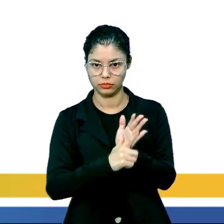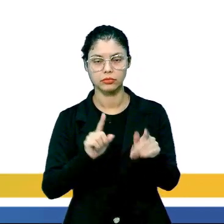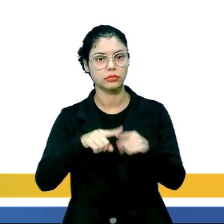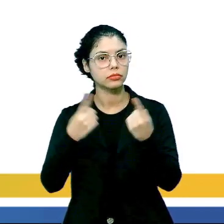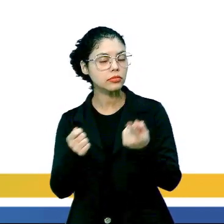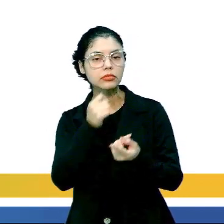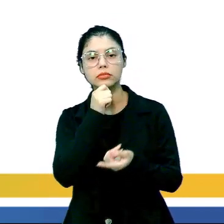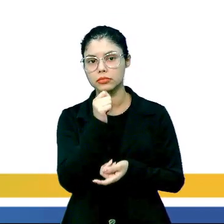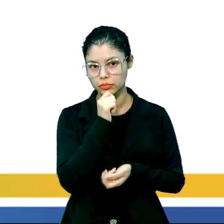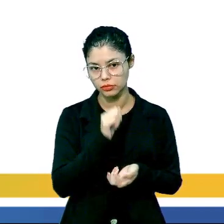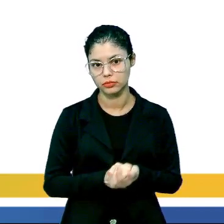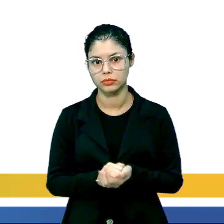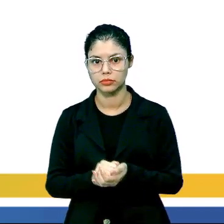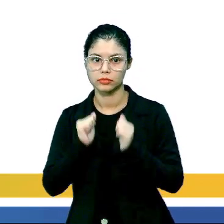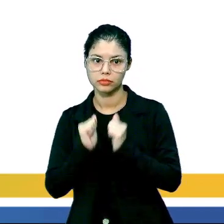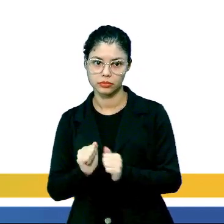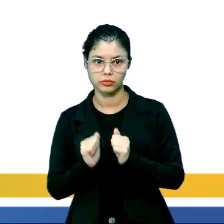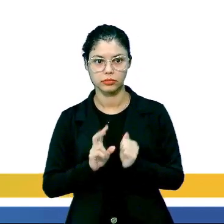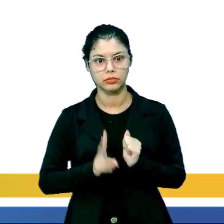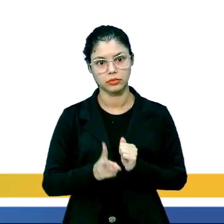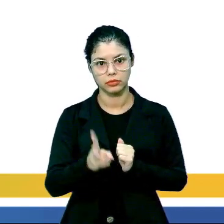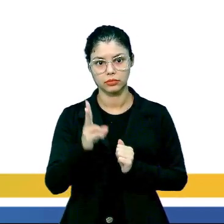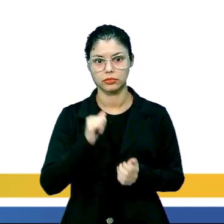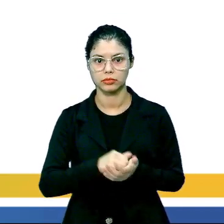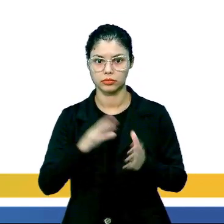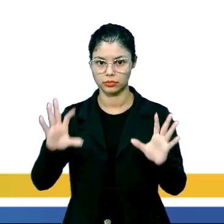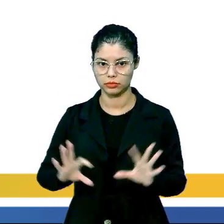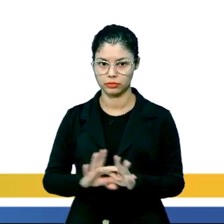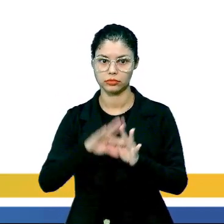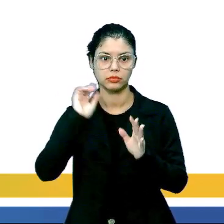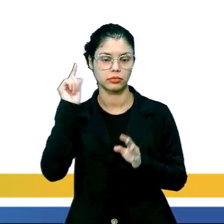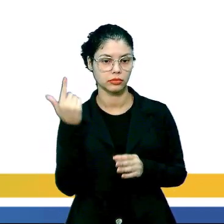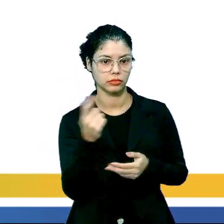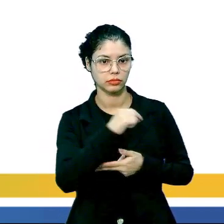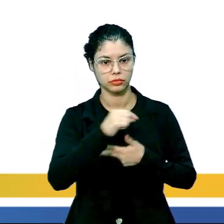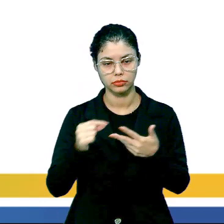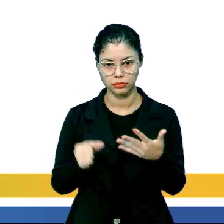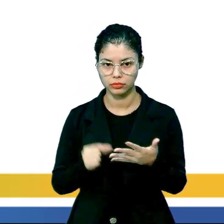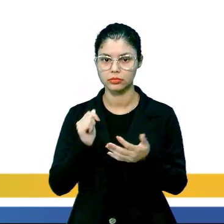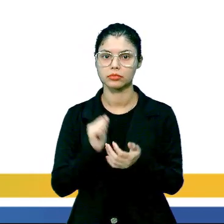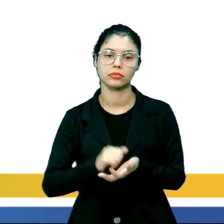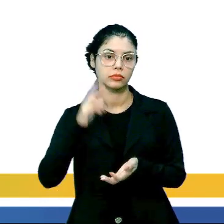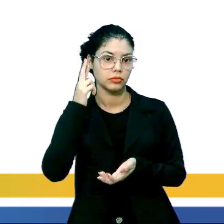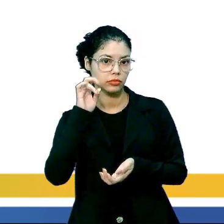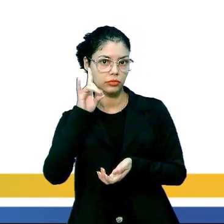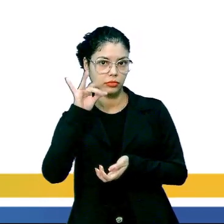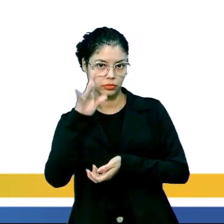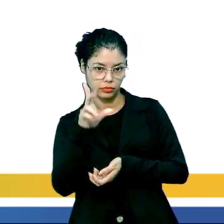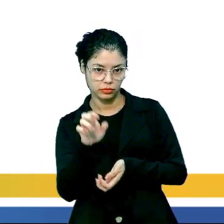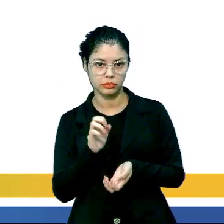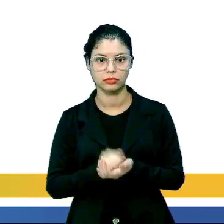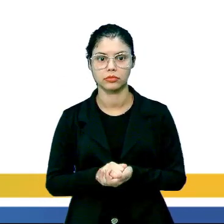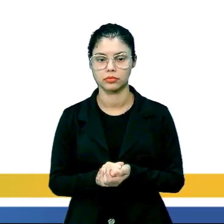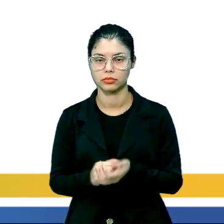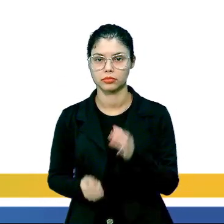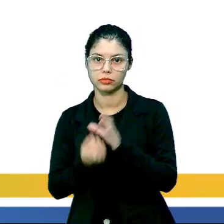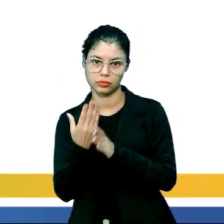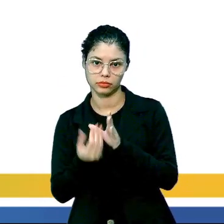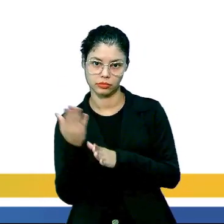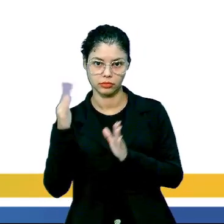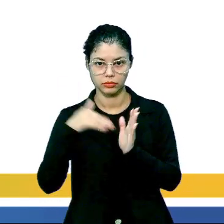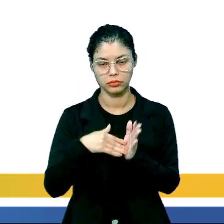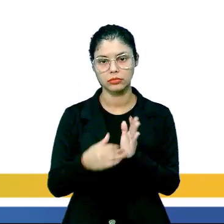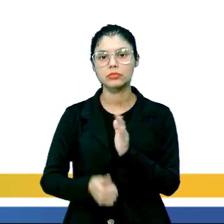embora, evidentemente, ela pudesse continuar vinculada a outro tipo de racionalidade, produzindo efeitos